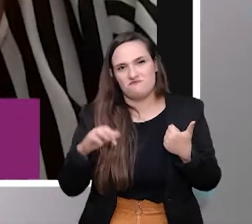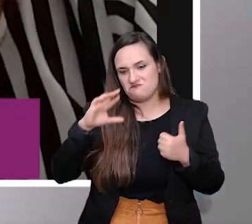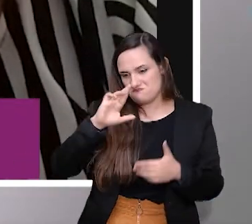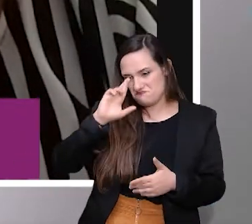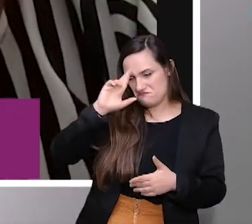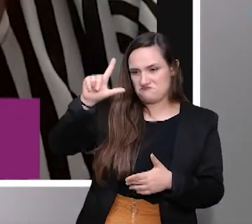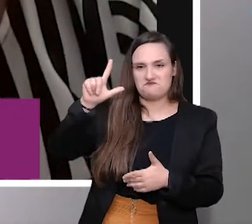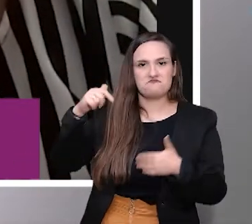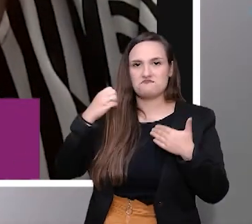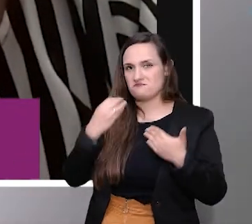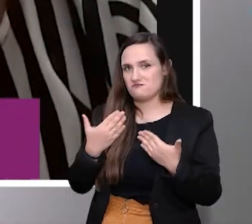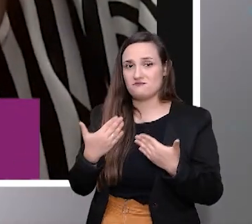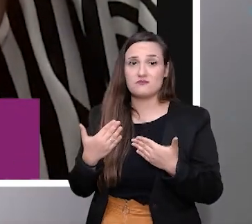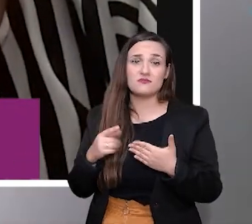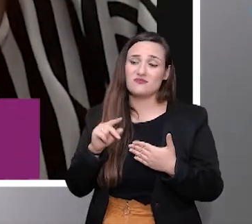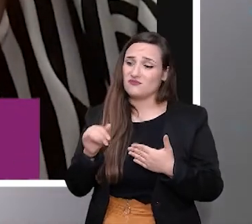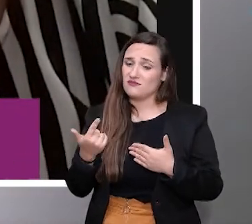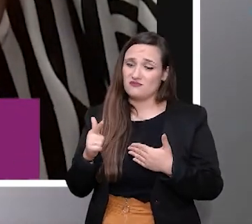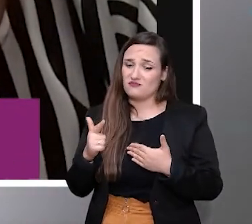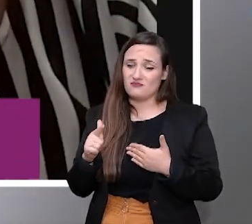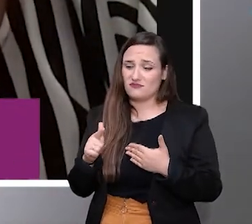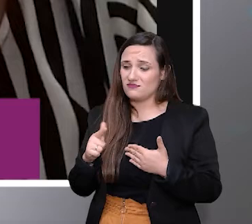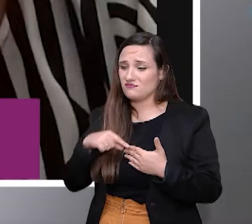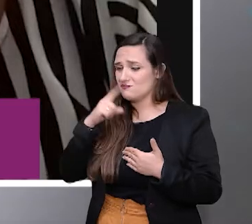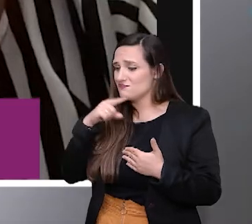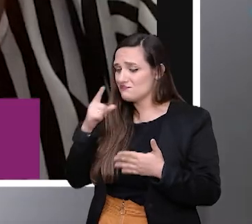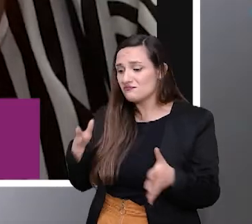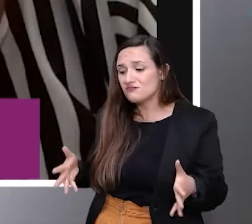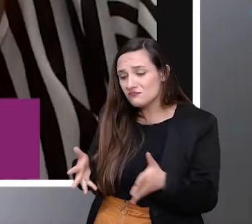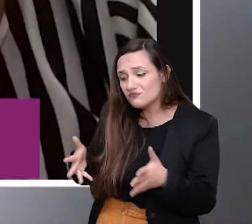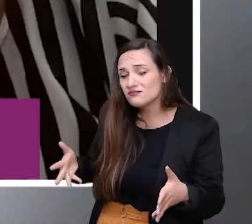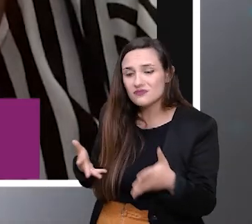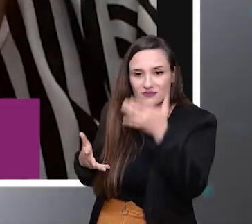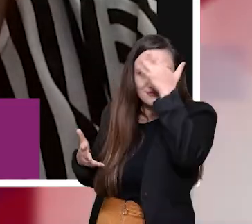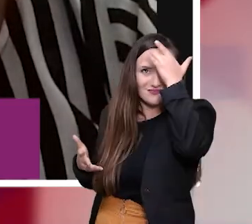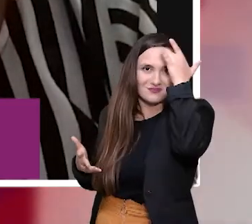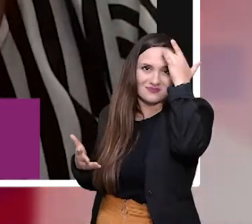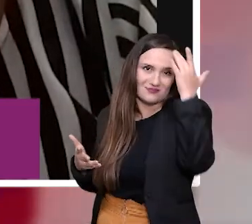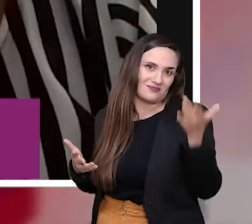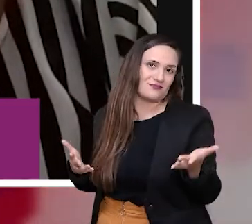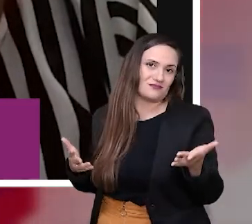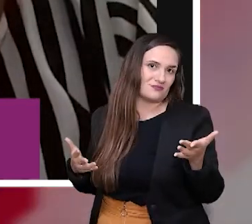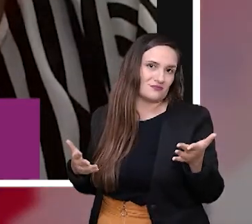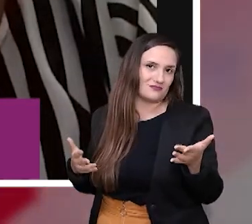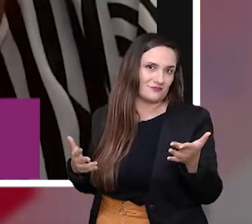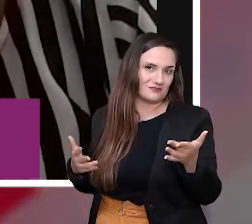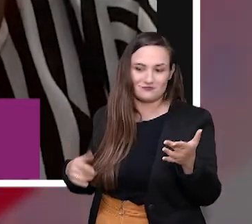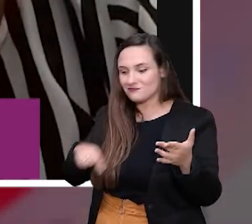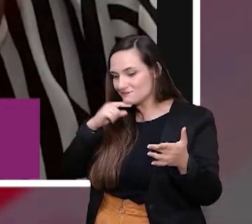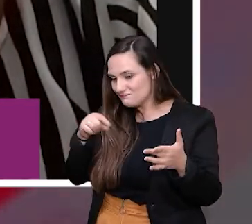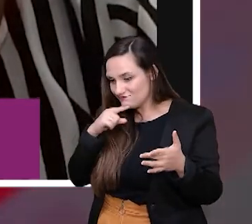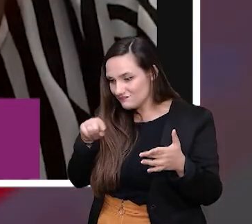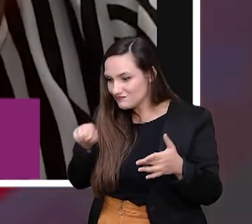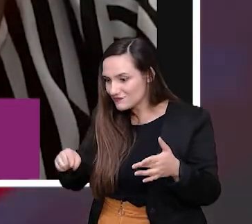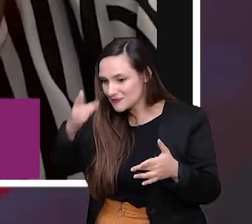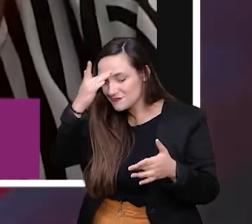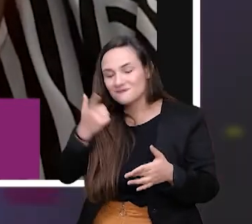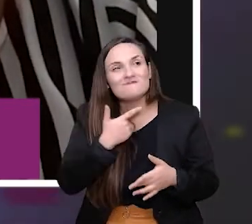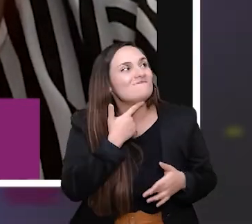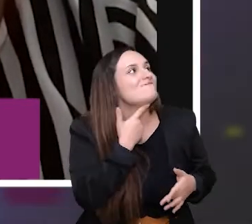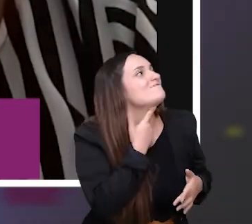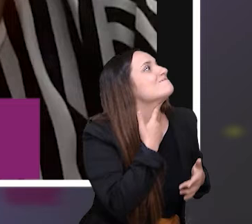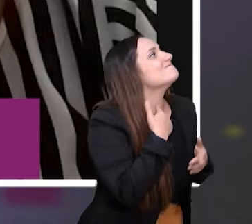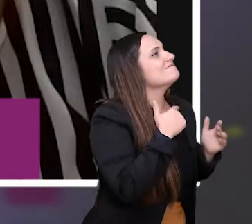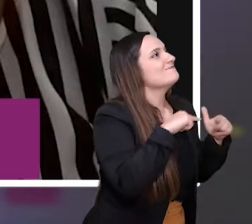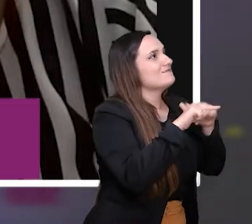de gestão, se você não tem essa habilidade de motivar e de fazer as pessoas seguirem seu modelo, né? Então, hoje a